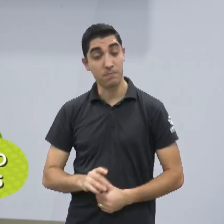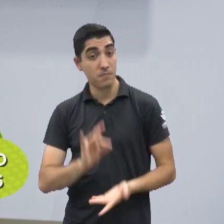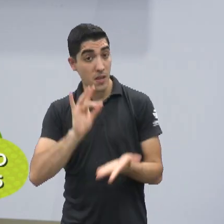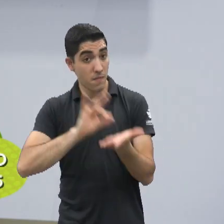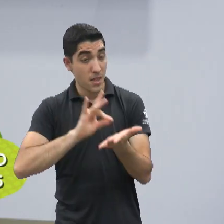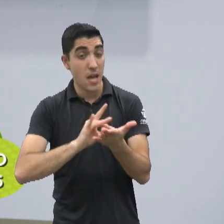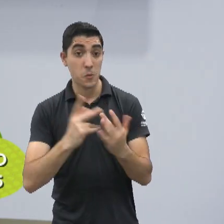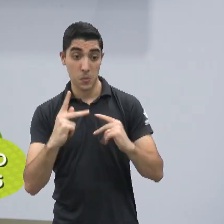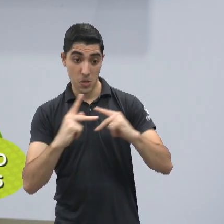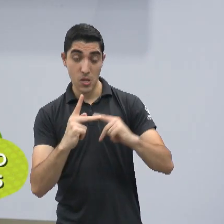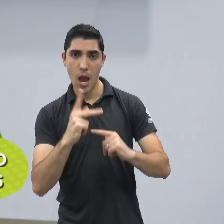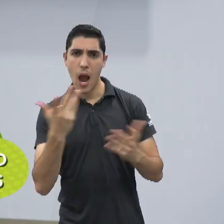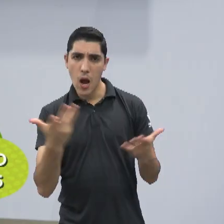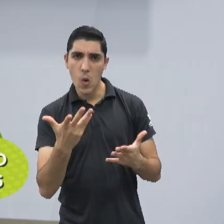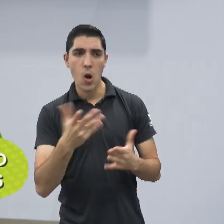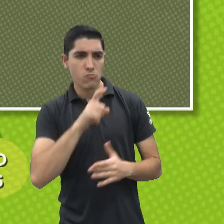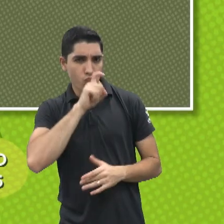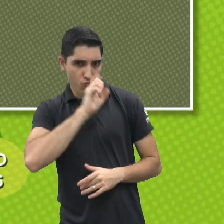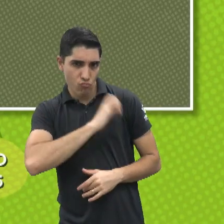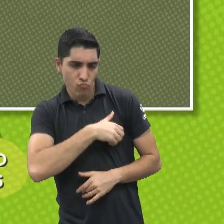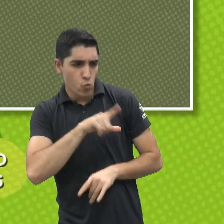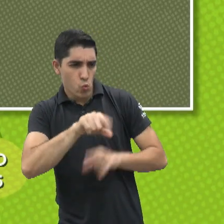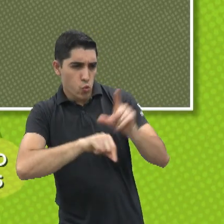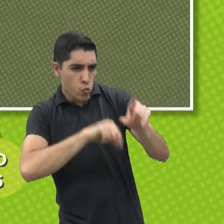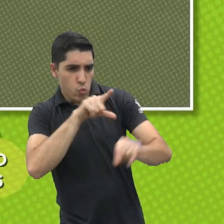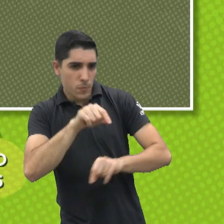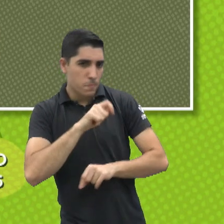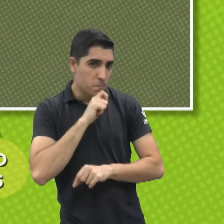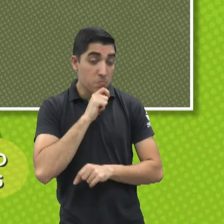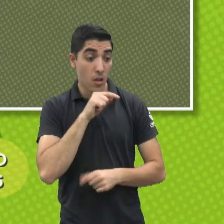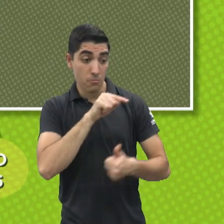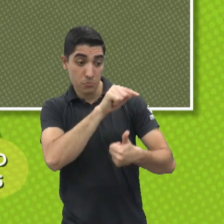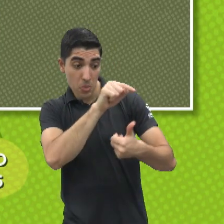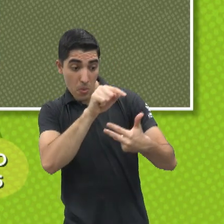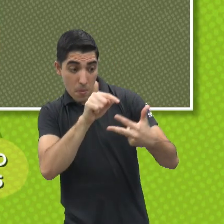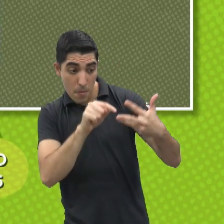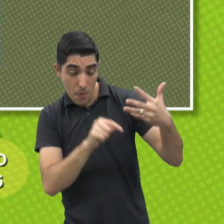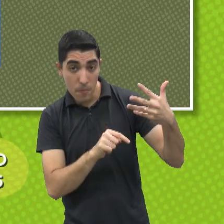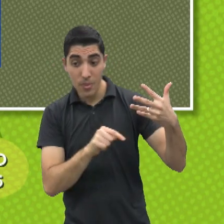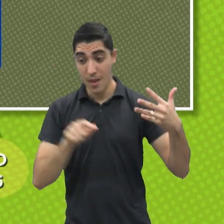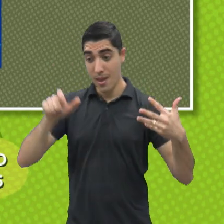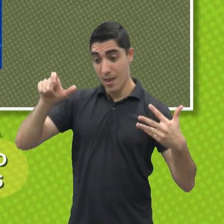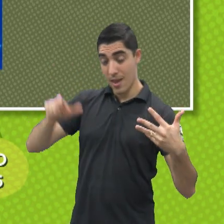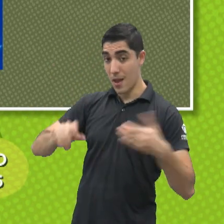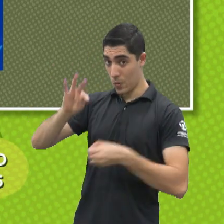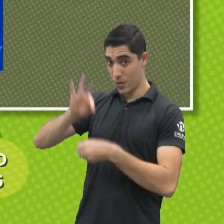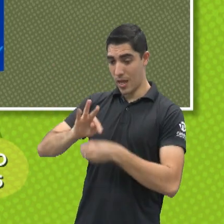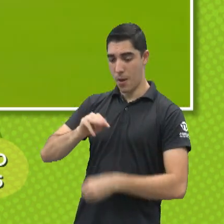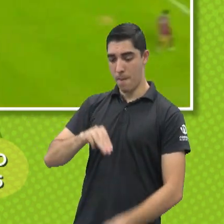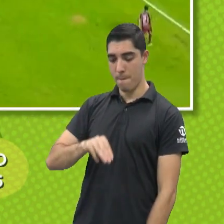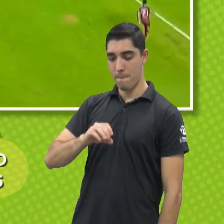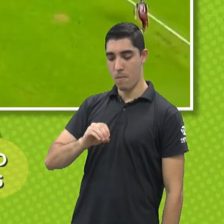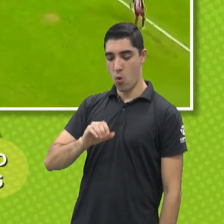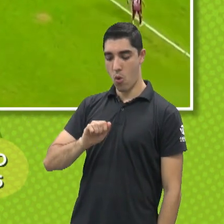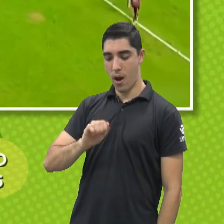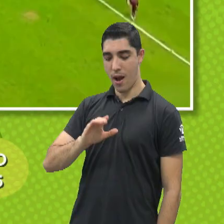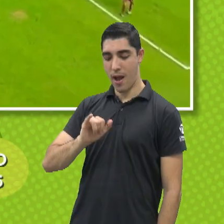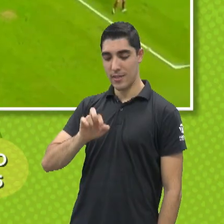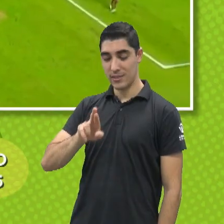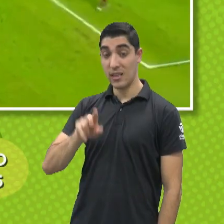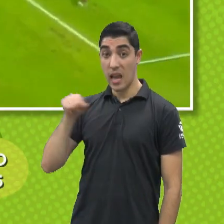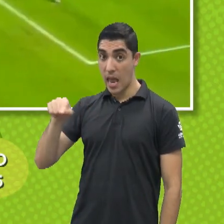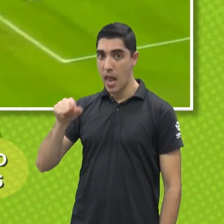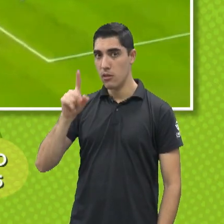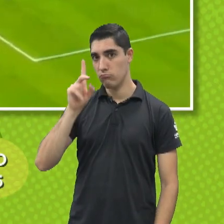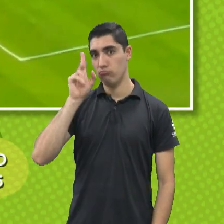fazendo, inicialmente são muitos jogadores que são da confiança do Moacir, né? Inclusive estão vindo, a maior parte deles,